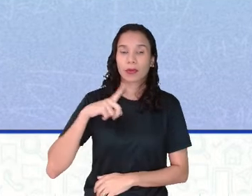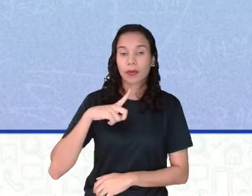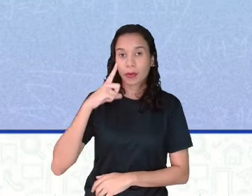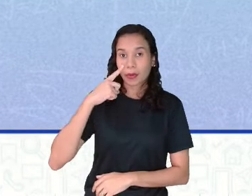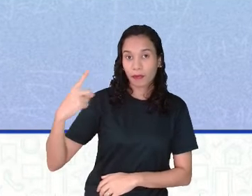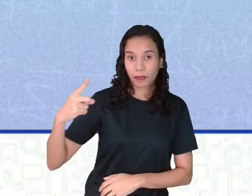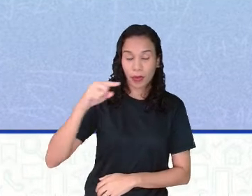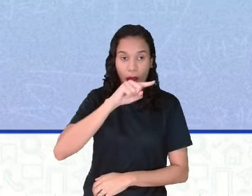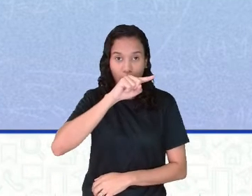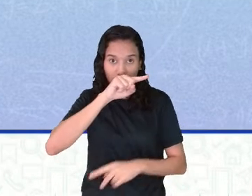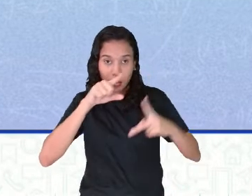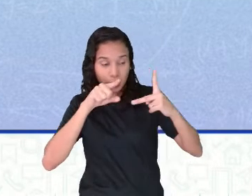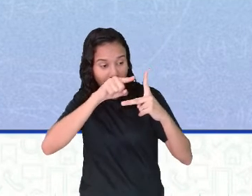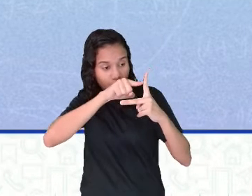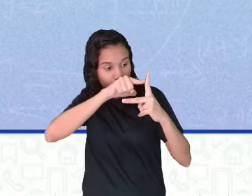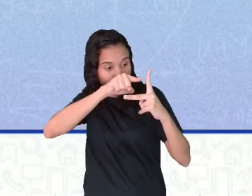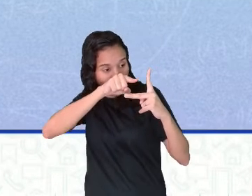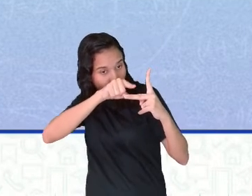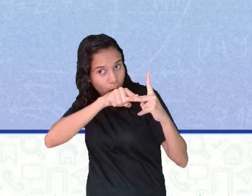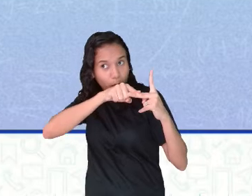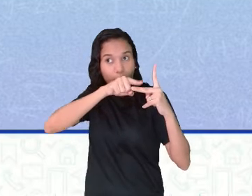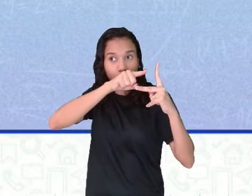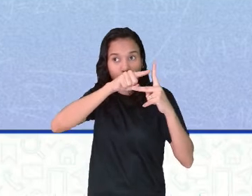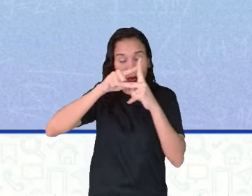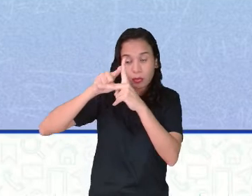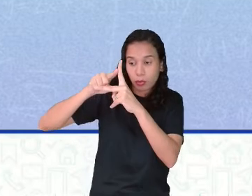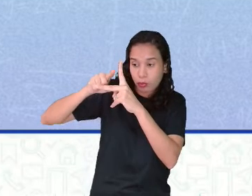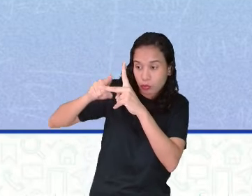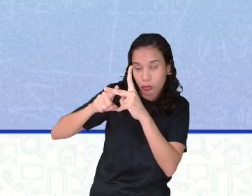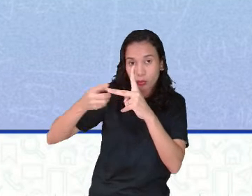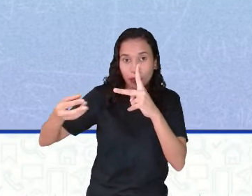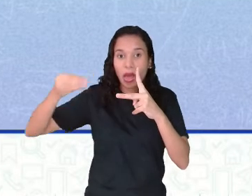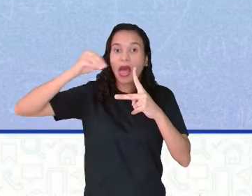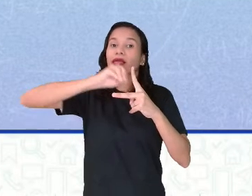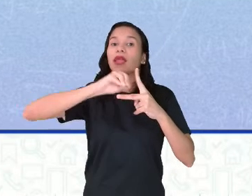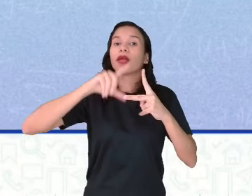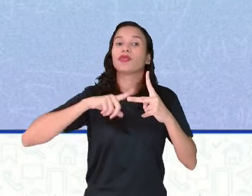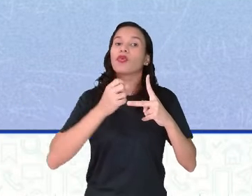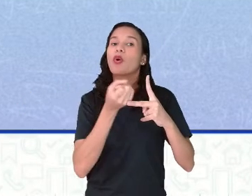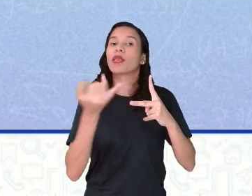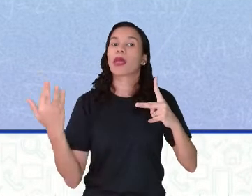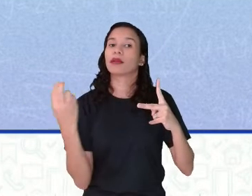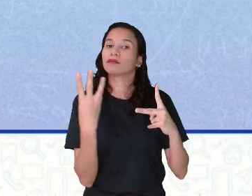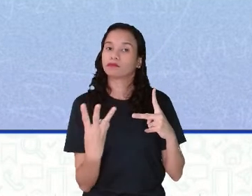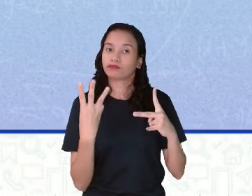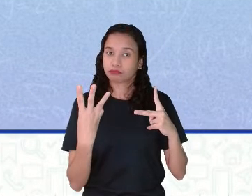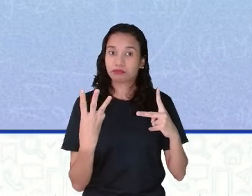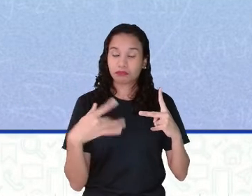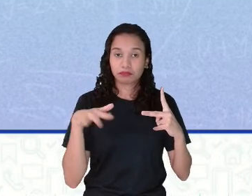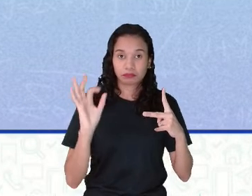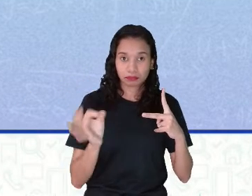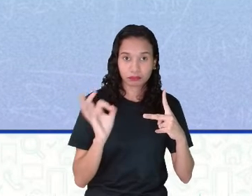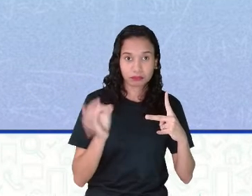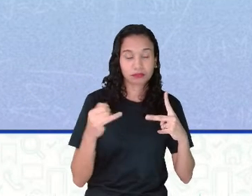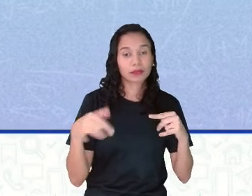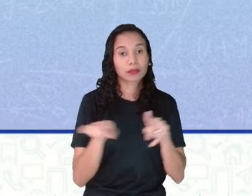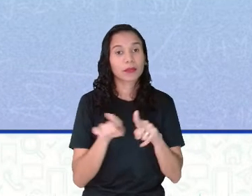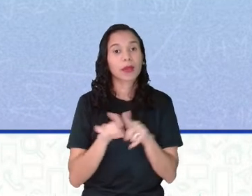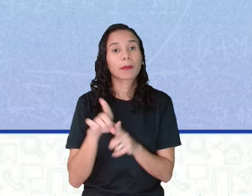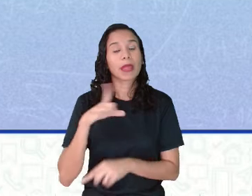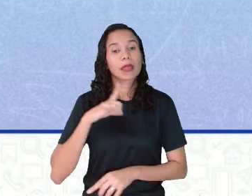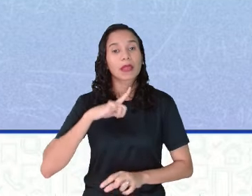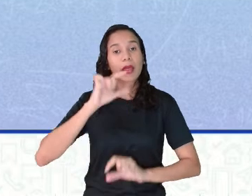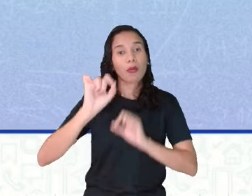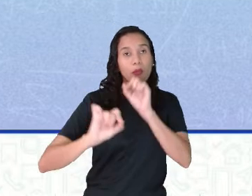ângulos, que são essas regiões aqui internas, que temos aí um total de 3 ângulos, tá? A gente